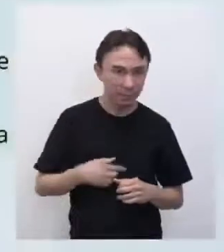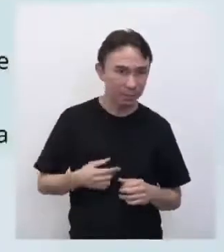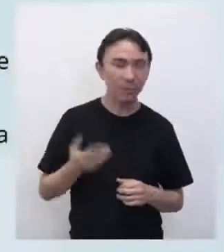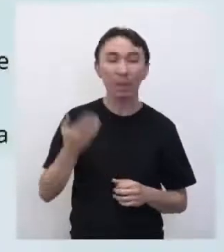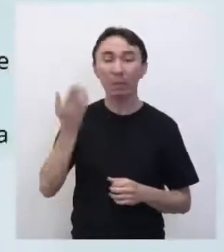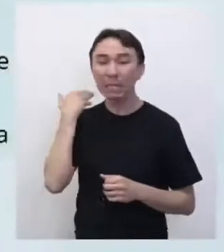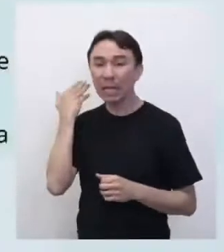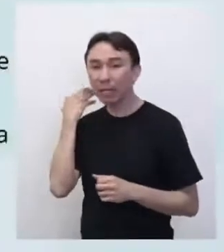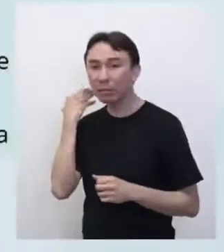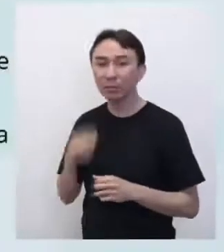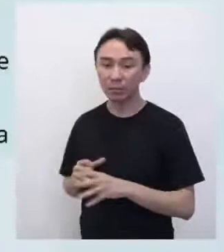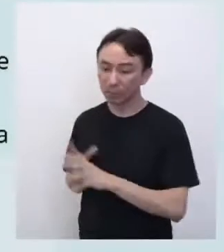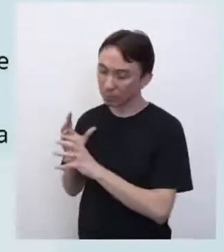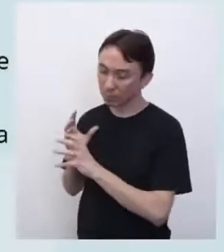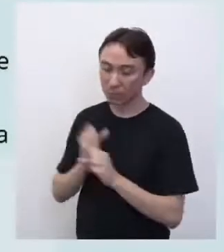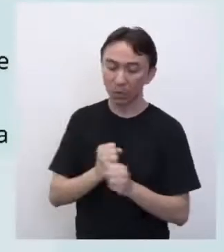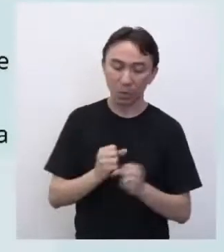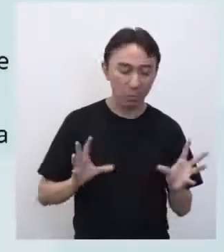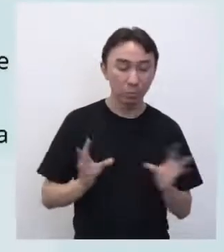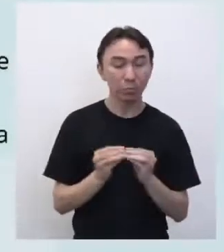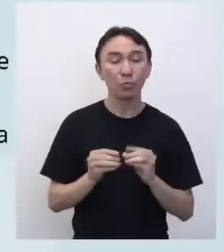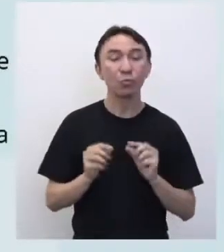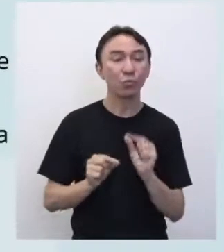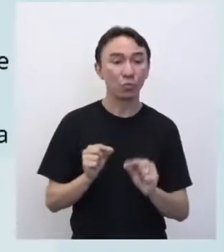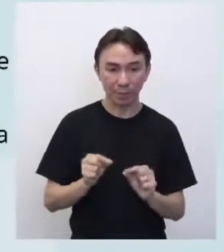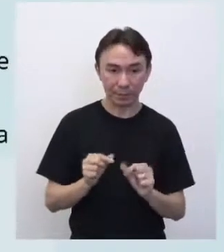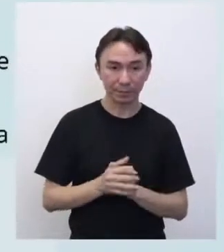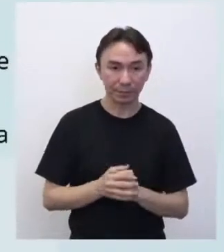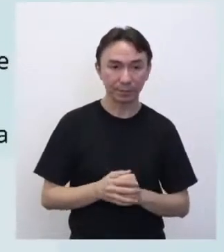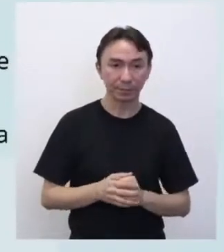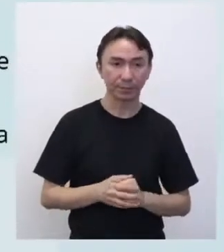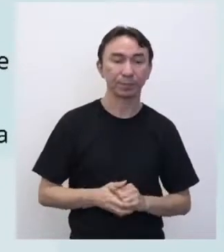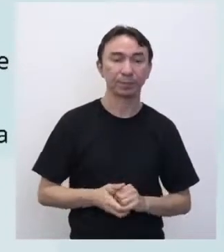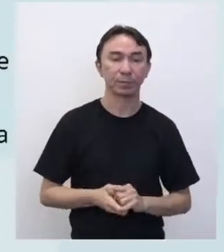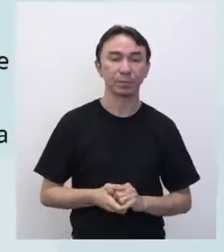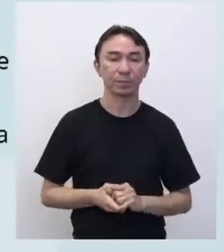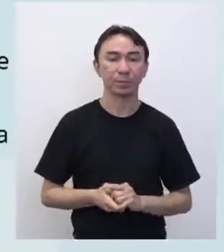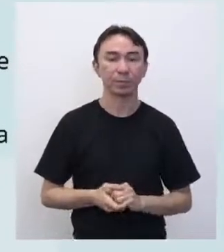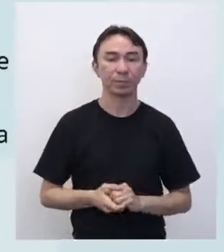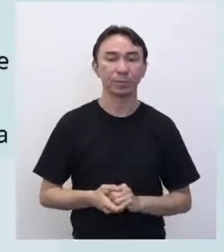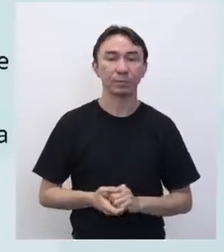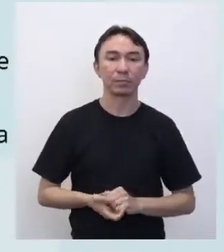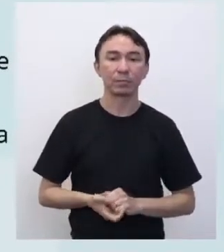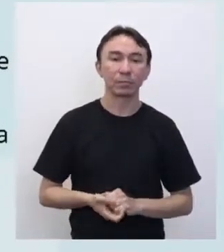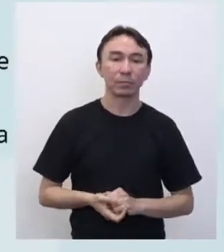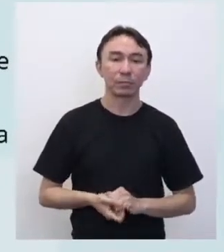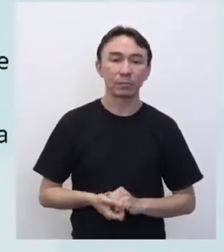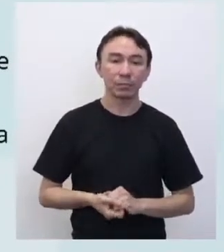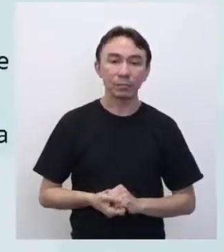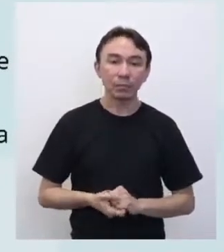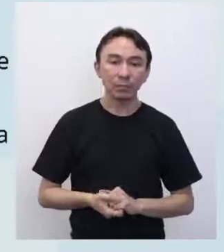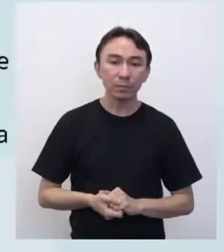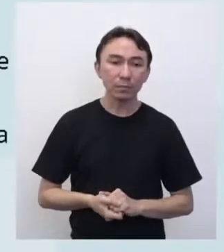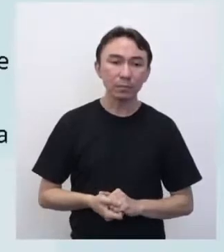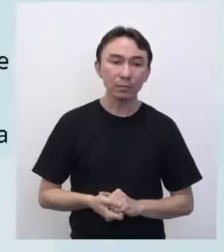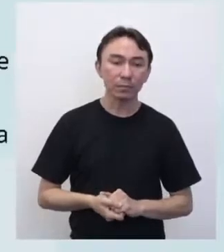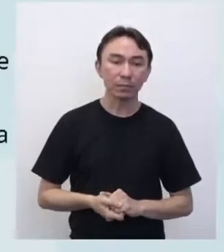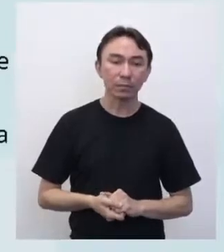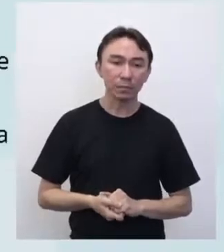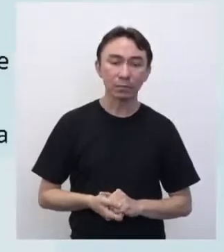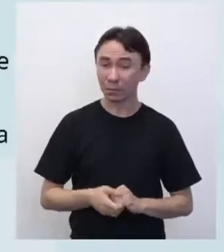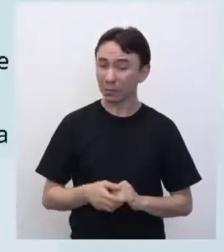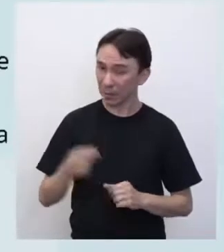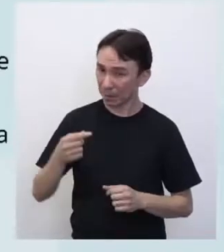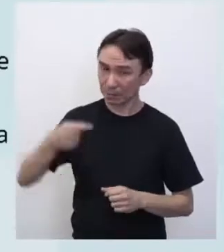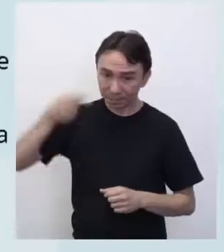aula passada, e aí a gente vai para frente. Então, last class, we noticed how words are formed, for example. Na última